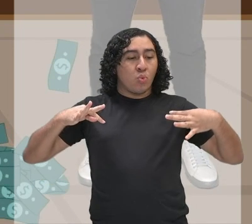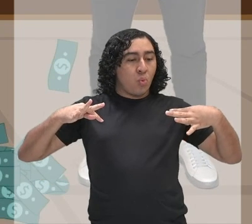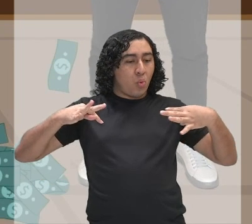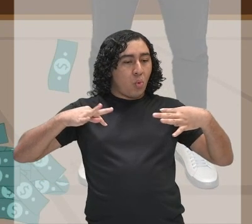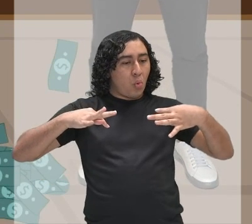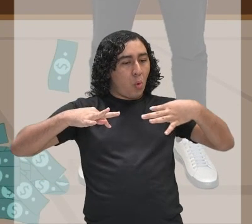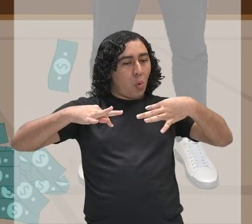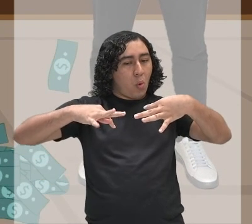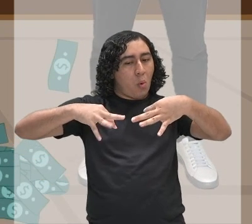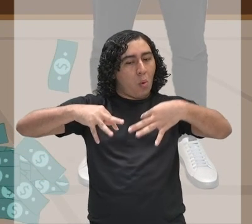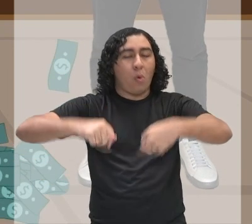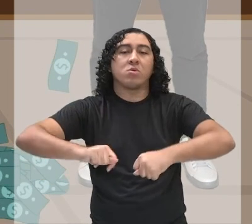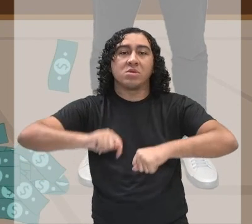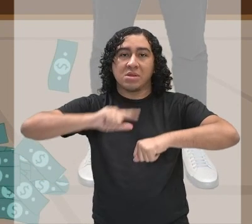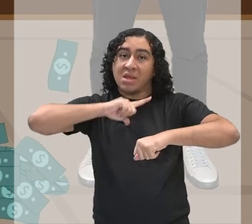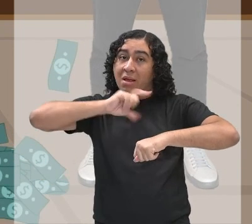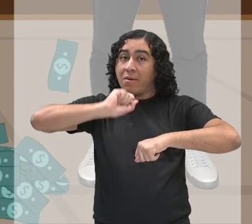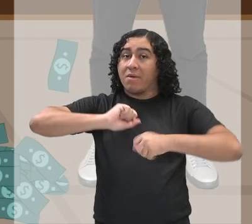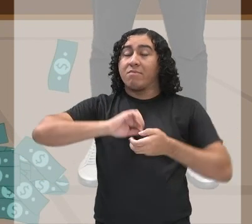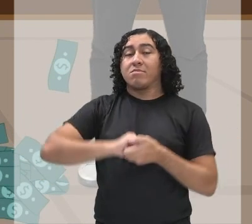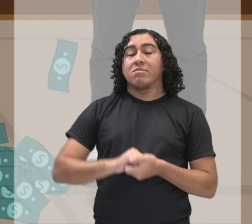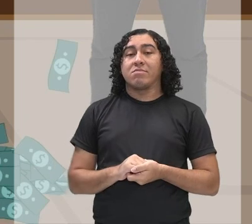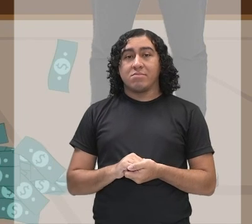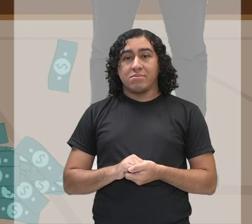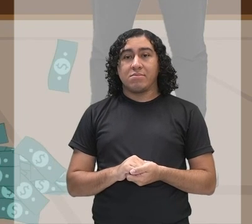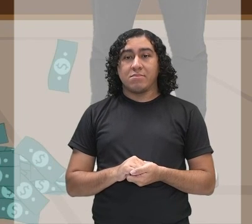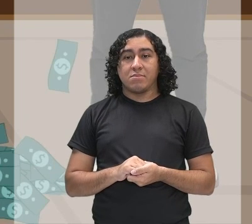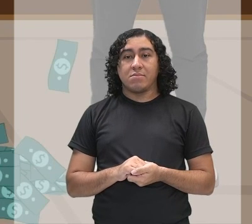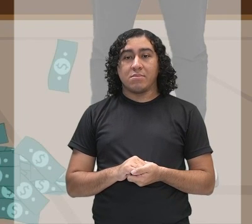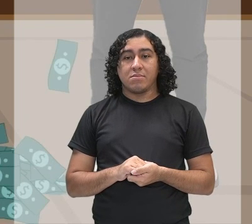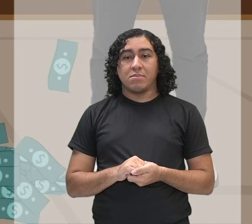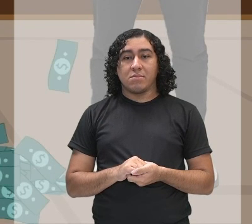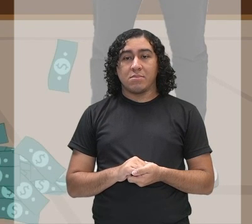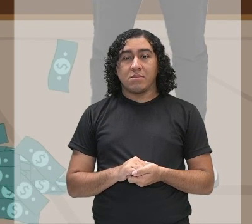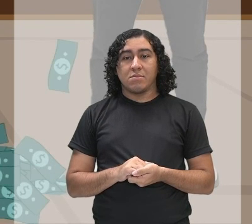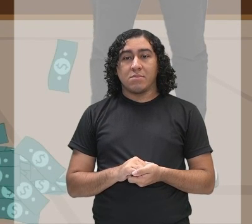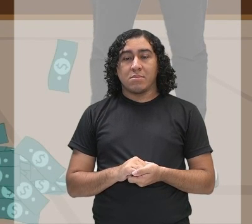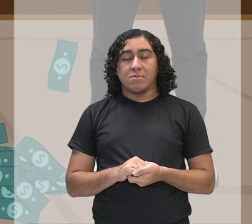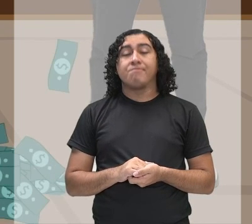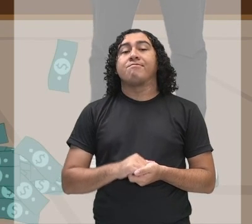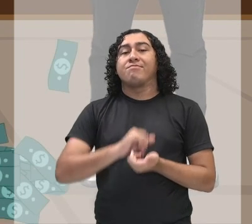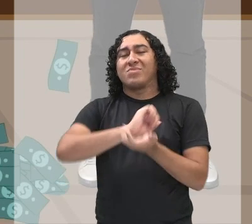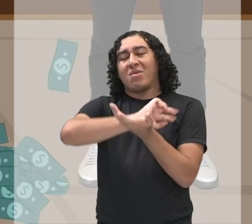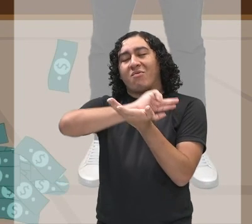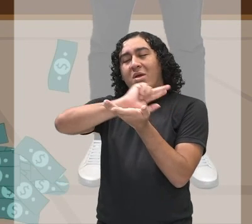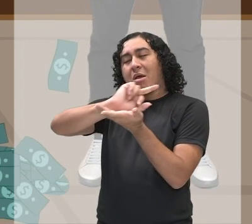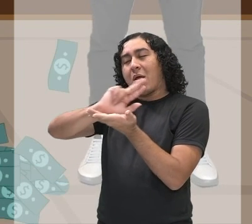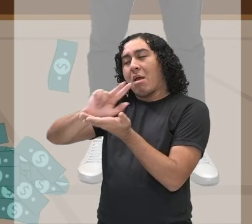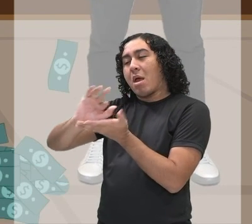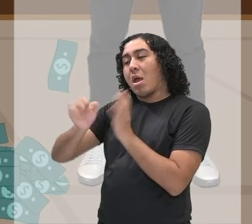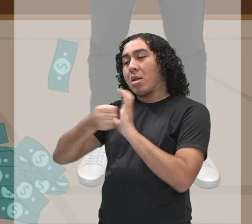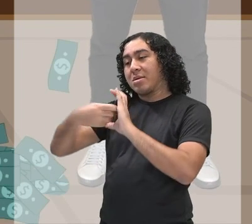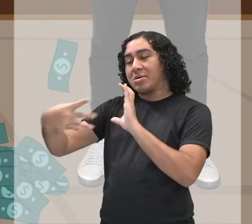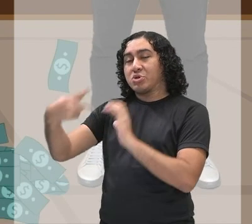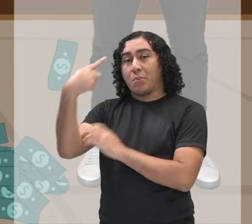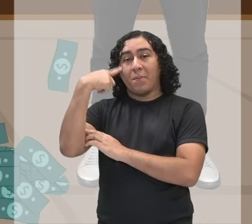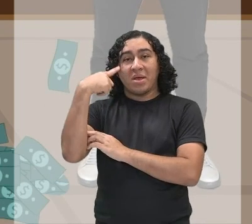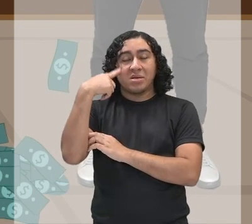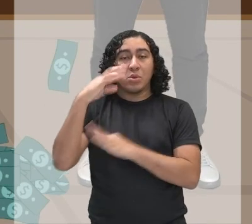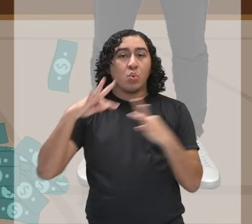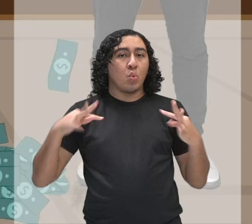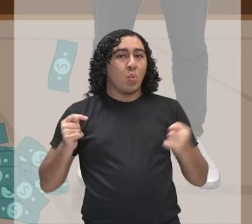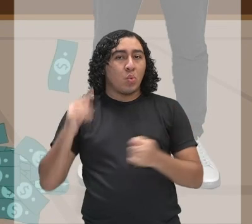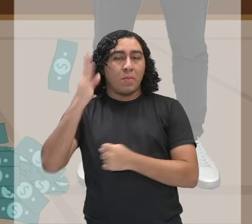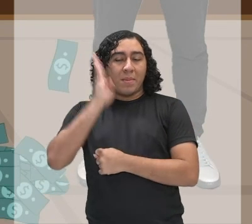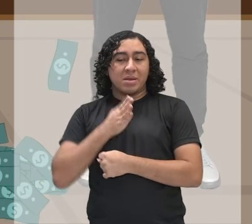nós tínhamos muito mais coisa para a gente levar em consideração, colocando aqui nesse processo de